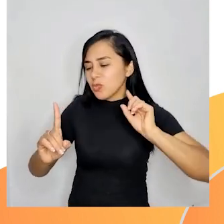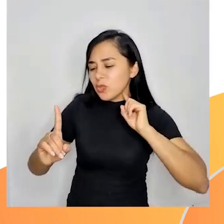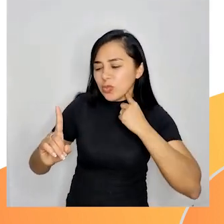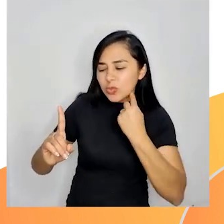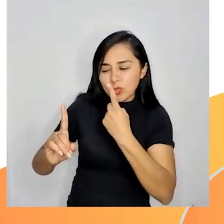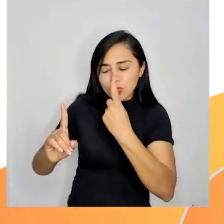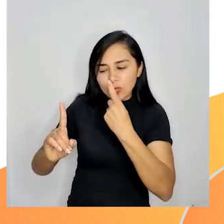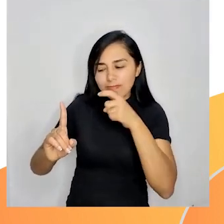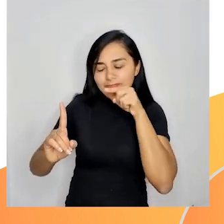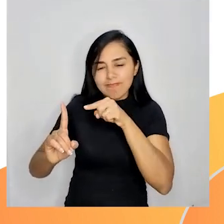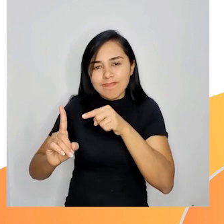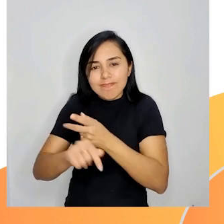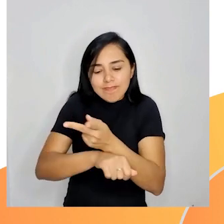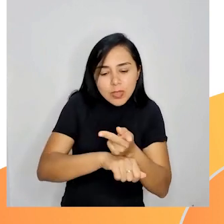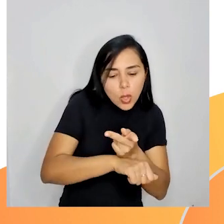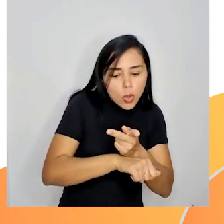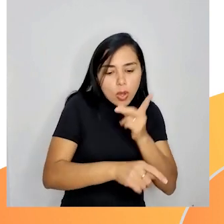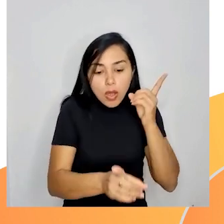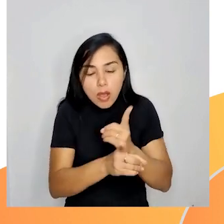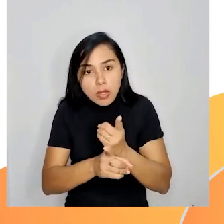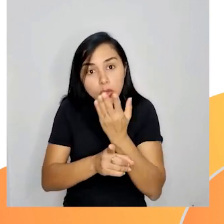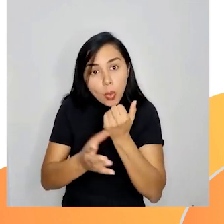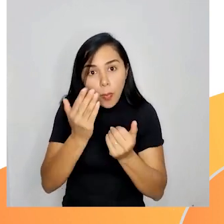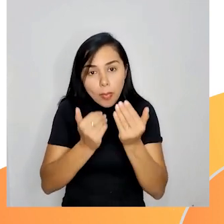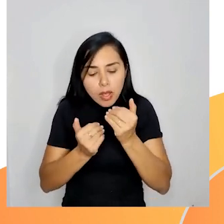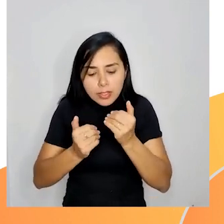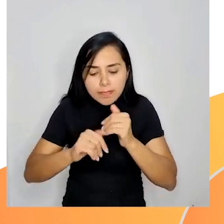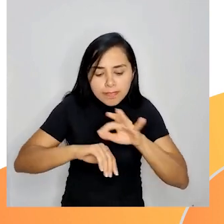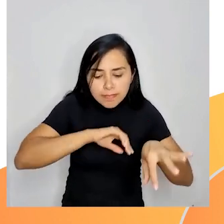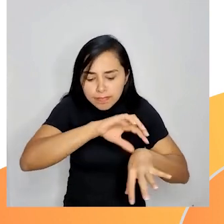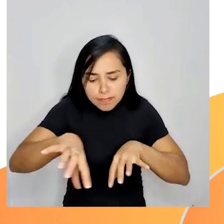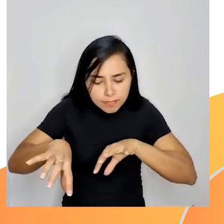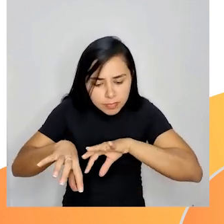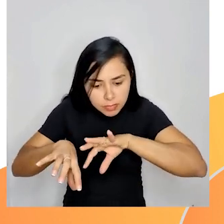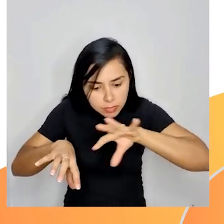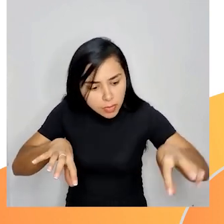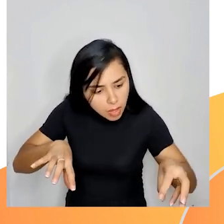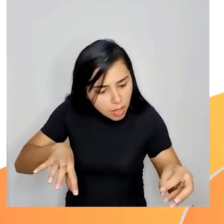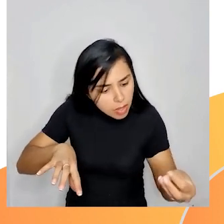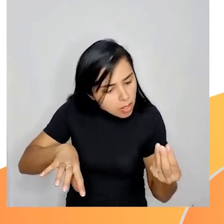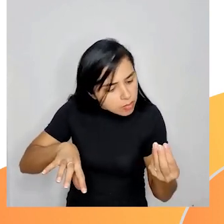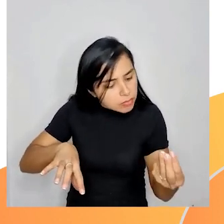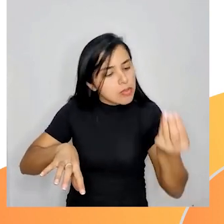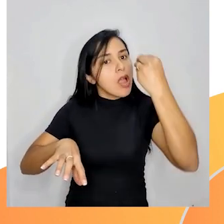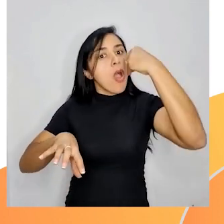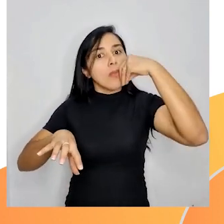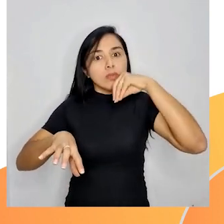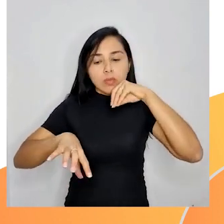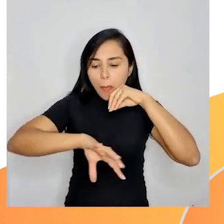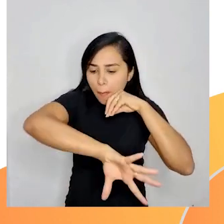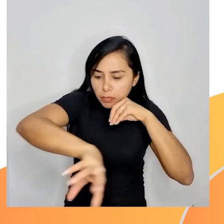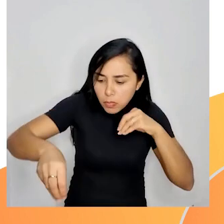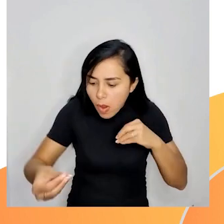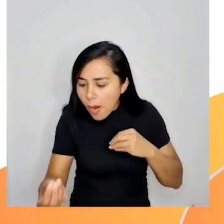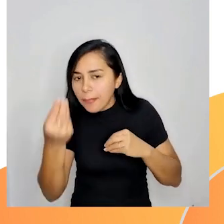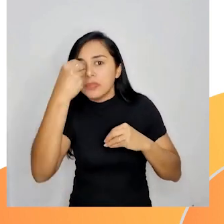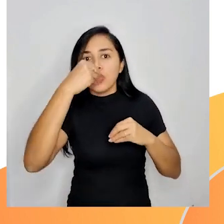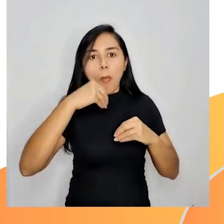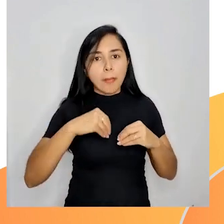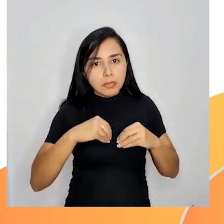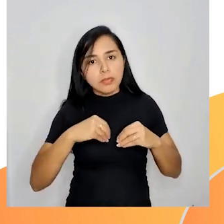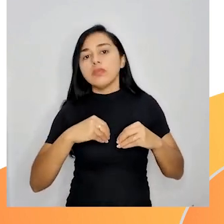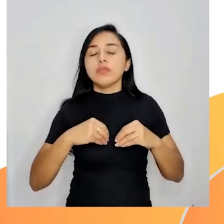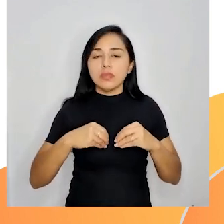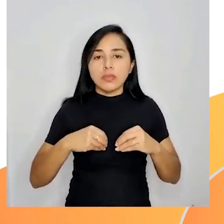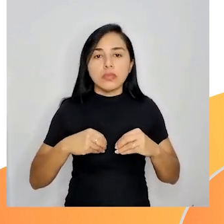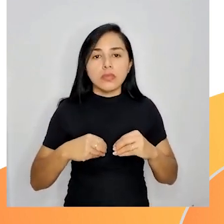entre os detritos. Quando encontrava alguma coisa, não cheirava, não examinava, engolia com